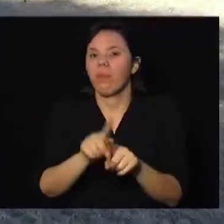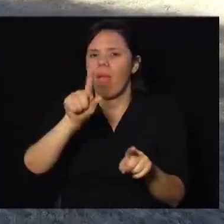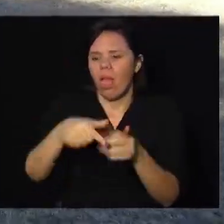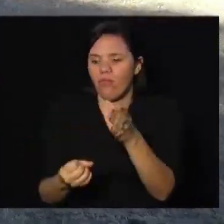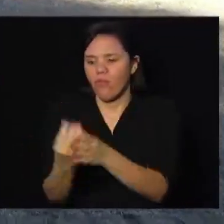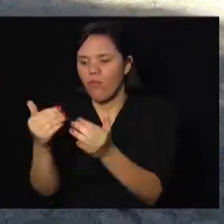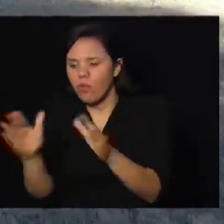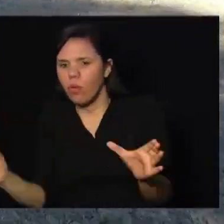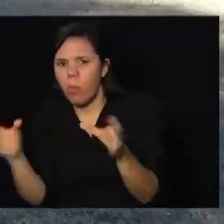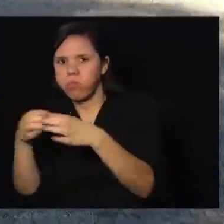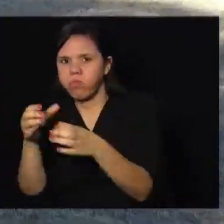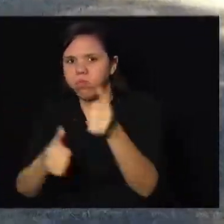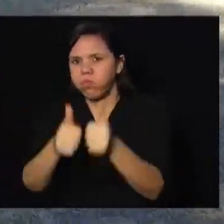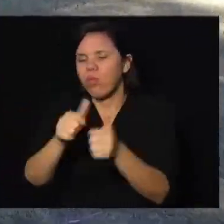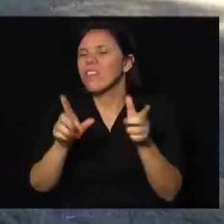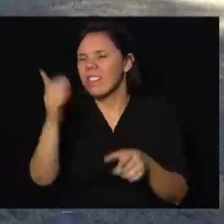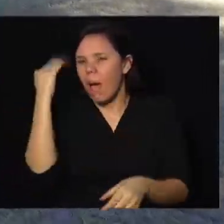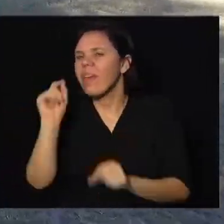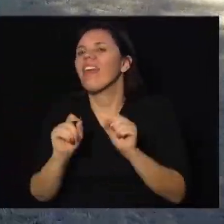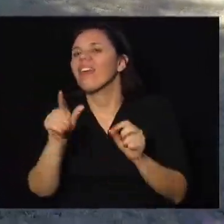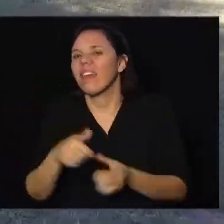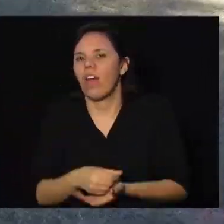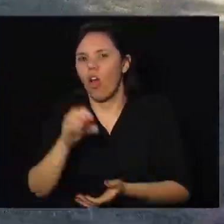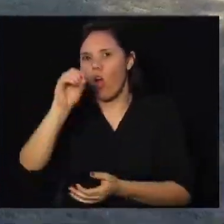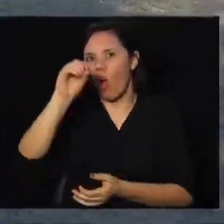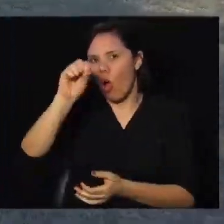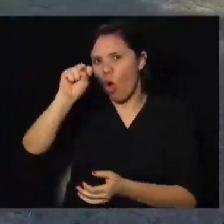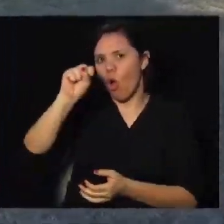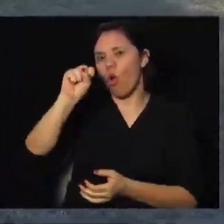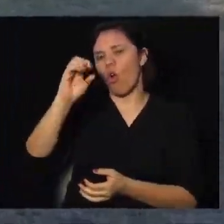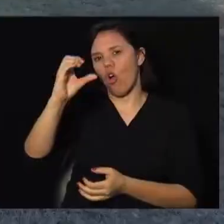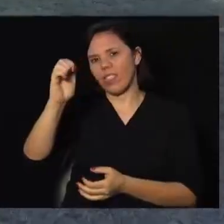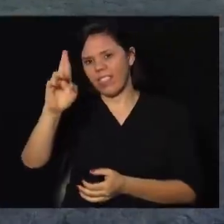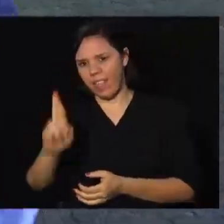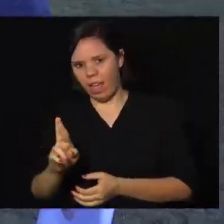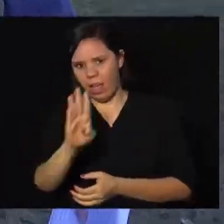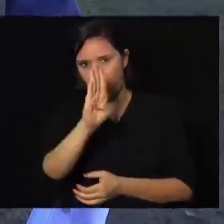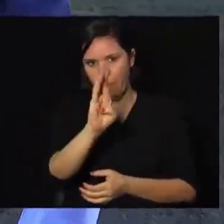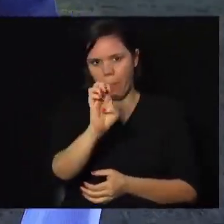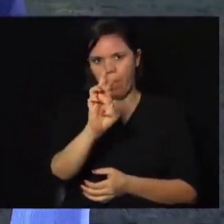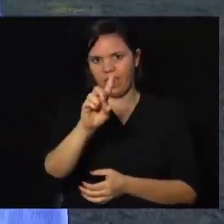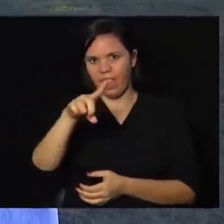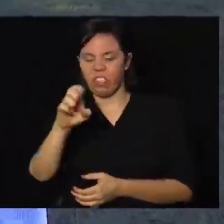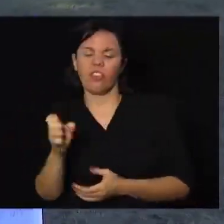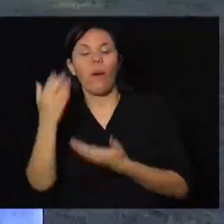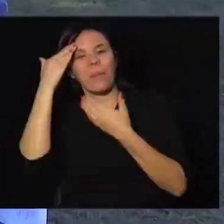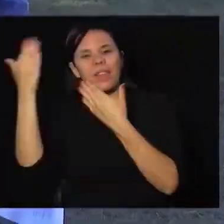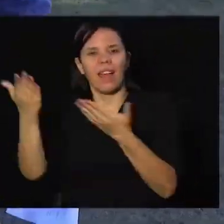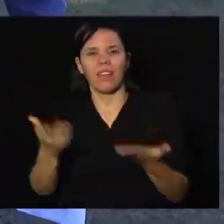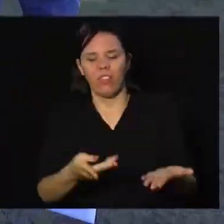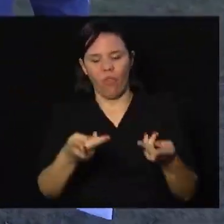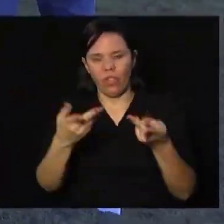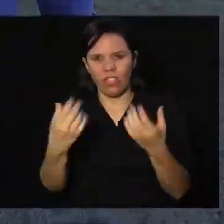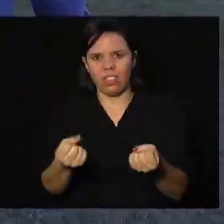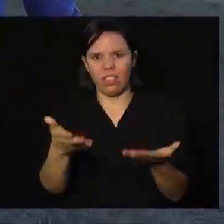de um clube de futebol. Já sabe quem é, né? Oscar Bernardi, muito obrigado por ter aceito o convite para essa entrevista.